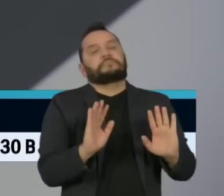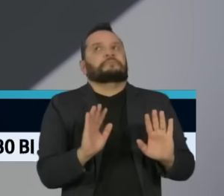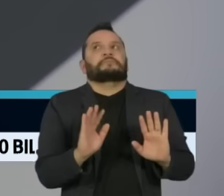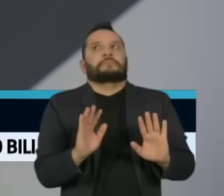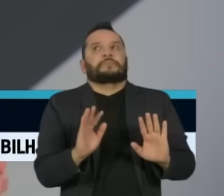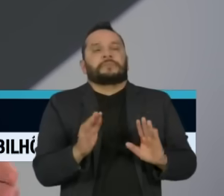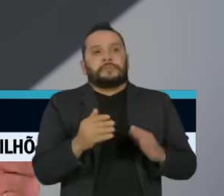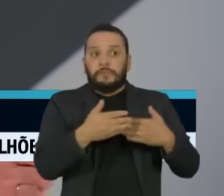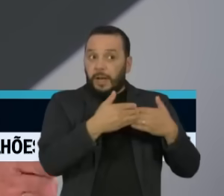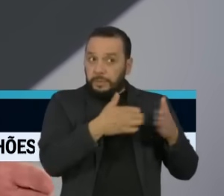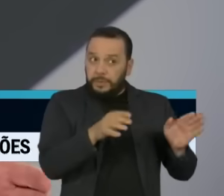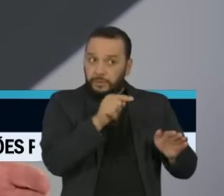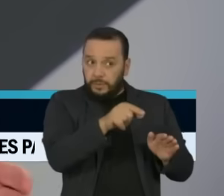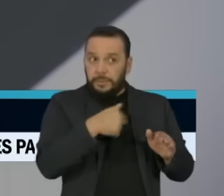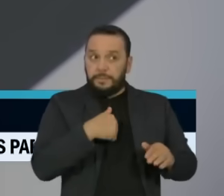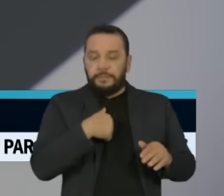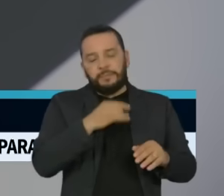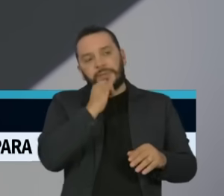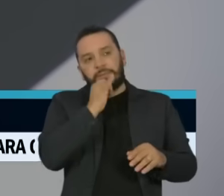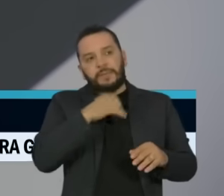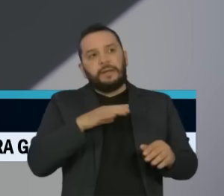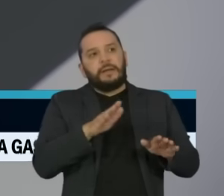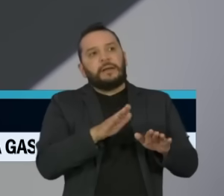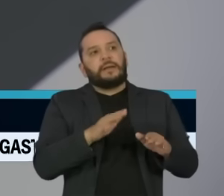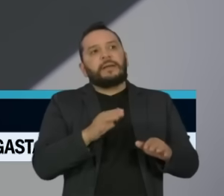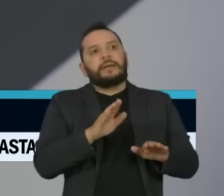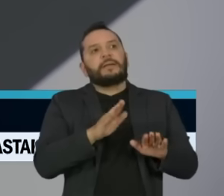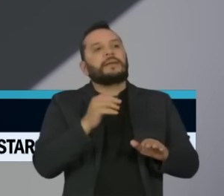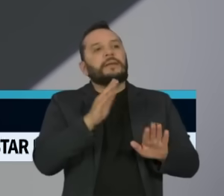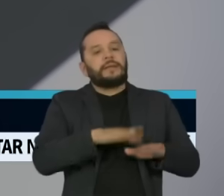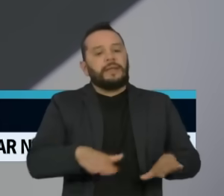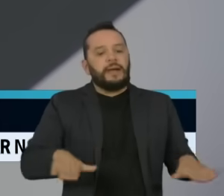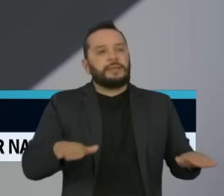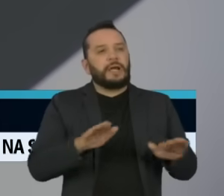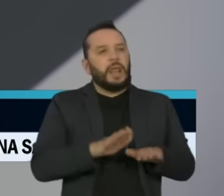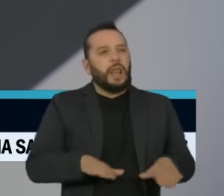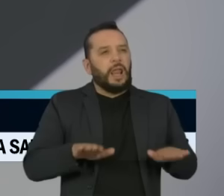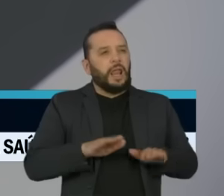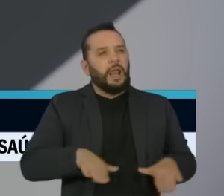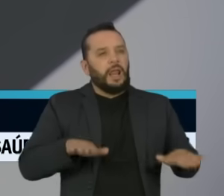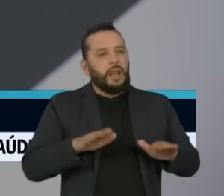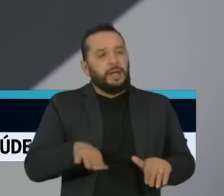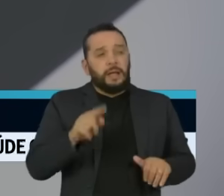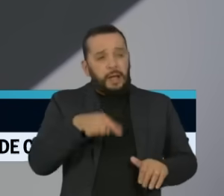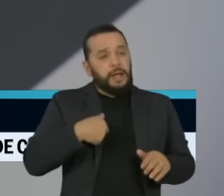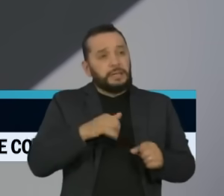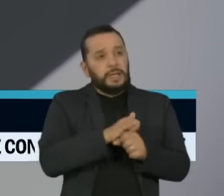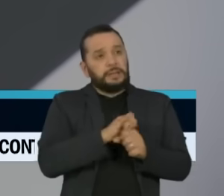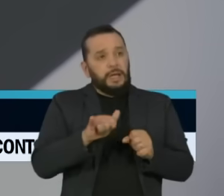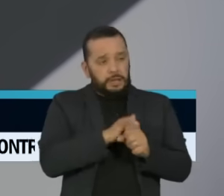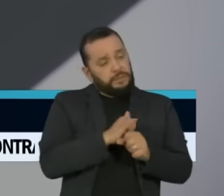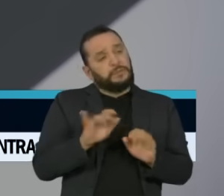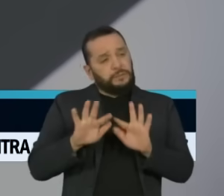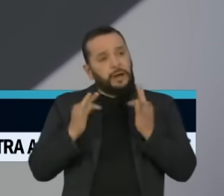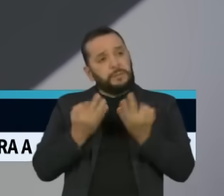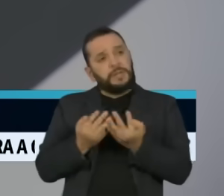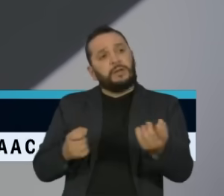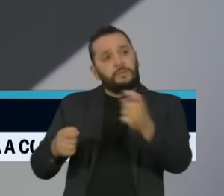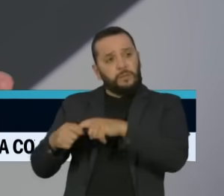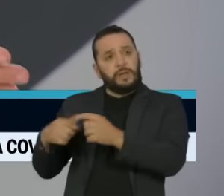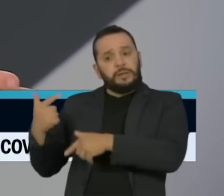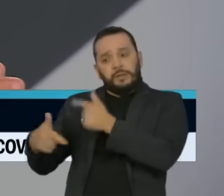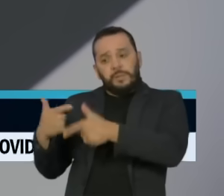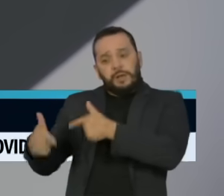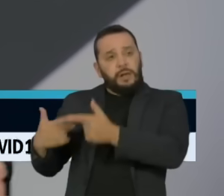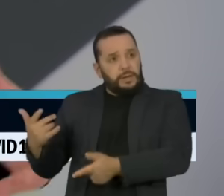já mencionei, principalmente para as crianças pequenas, representa uma alternativa para a família poder voltar a trabalhar, para toda a família, porque ninguém